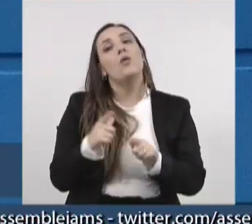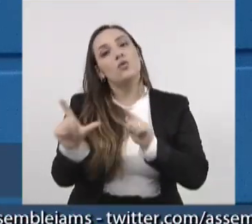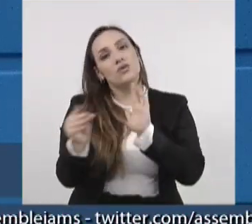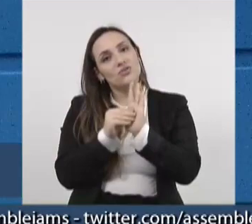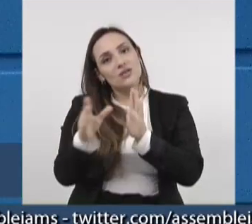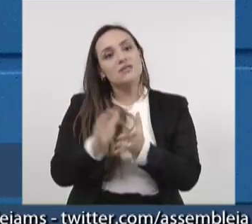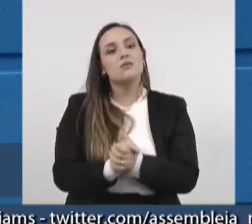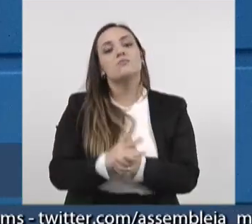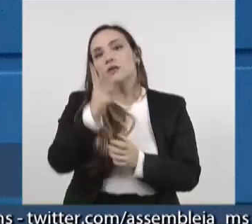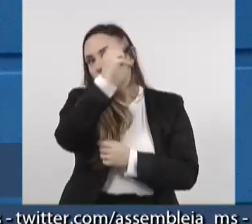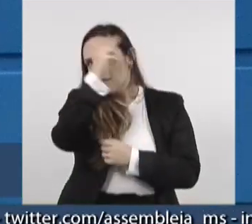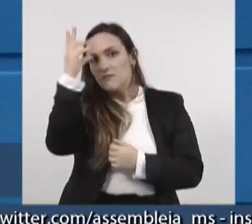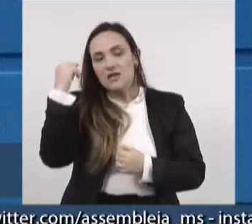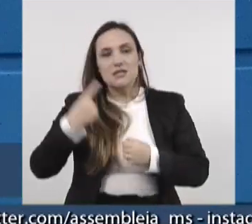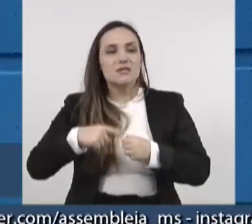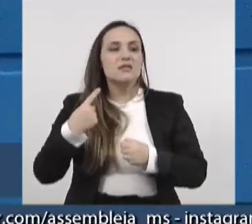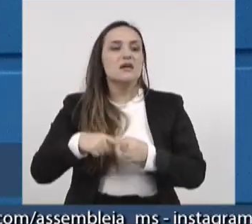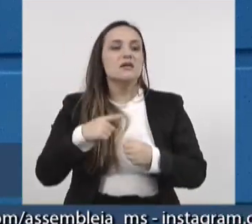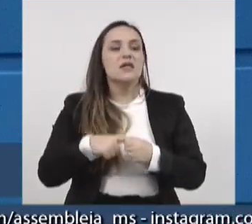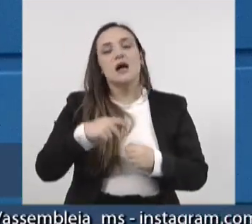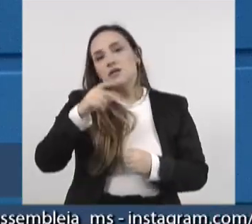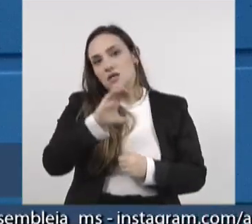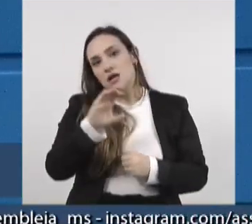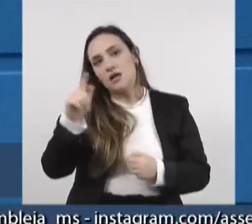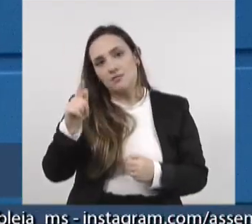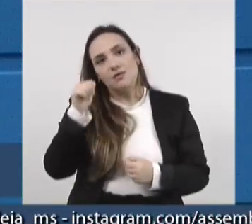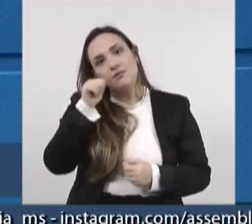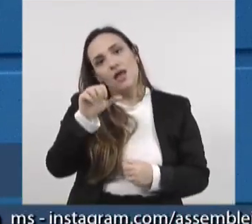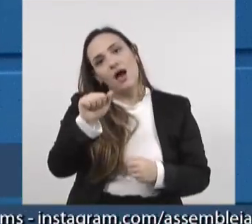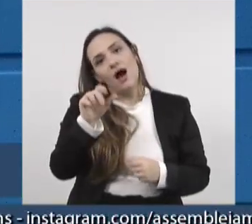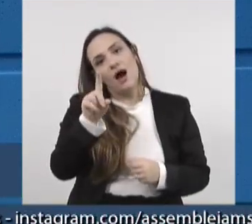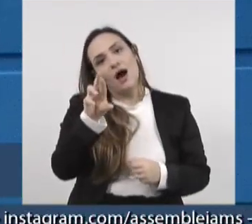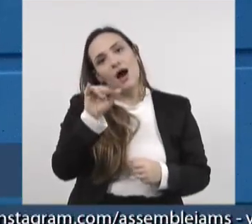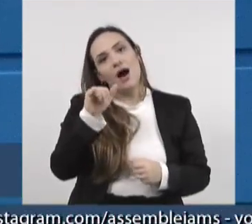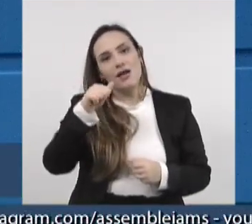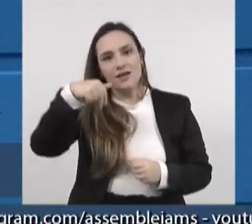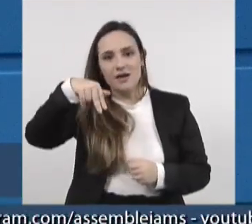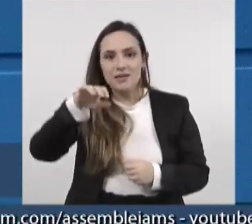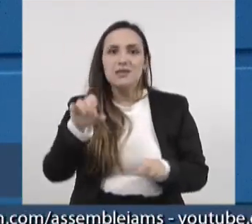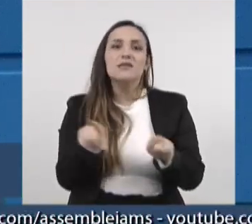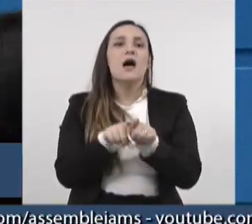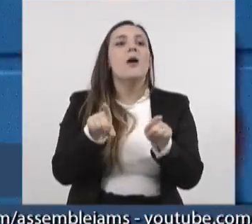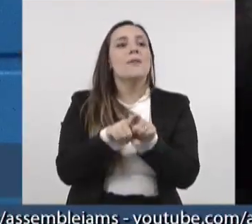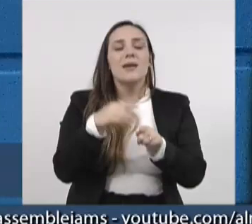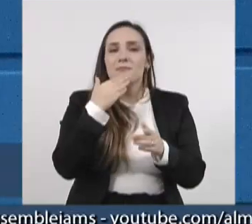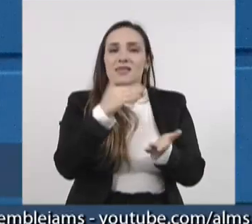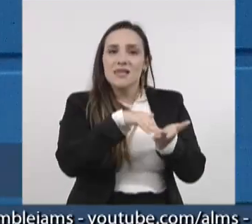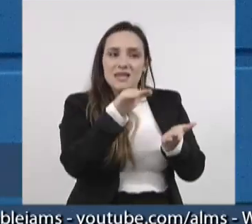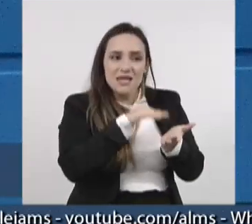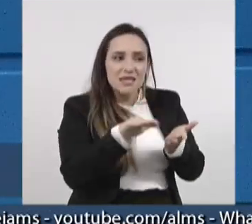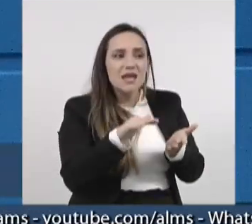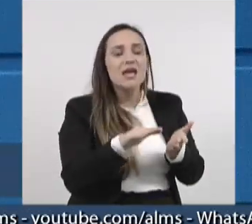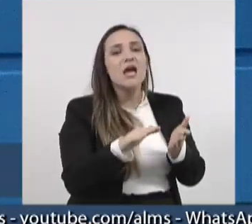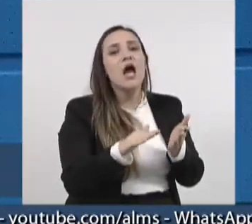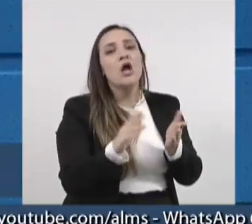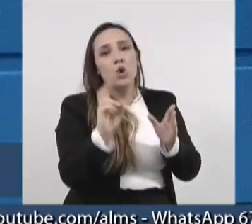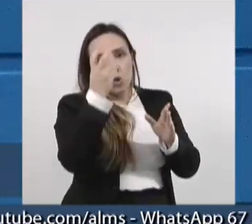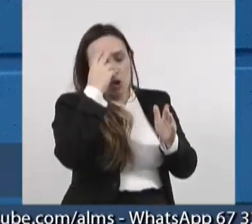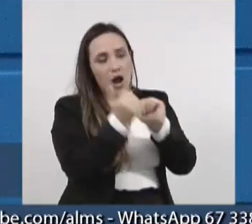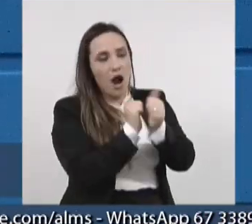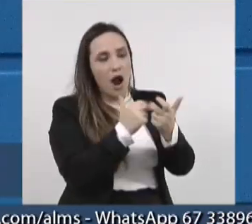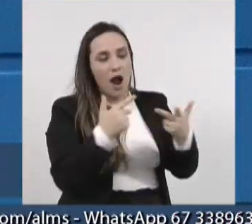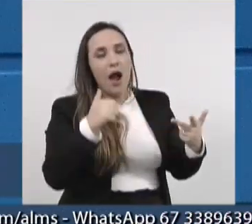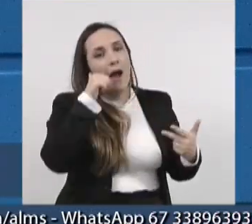a prefeita do município de Campo Grande, senhora Adriane Barbosa Nogueira Lopes, com cópia à Secretaria Municipal de Cultura e Esporte, a senhora